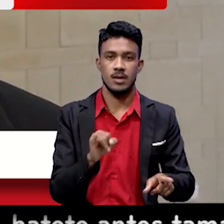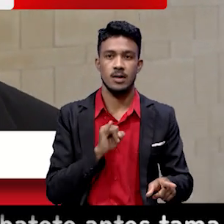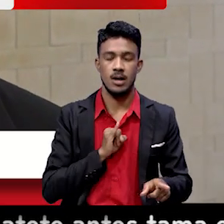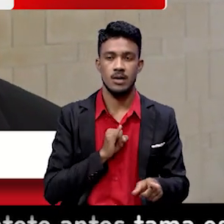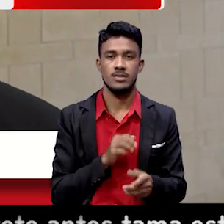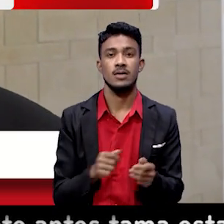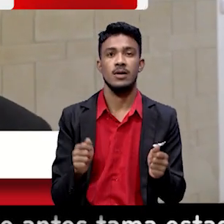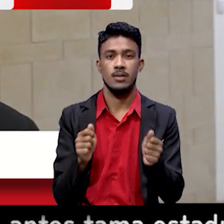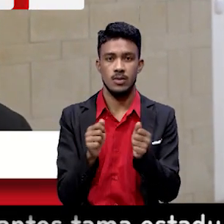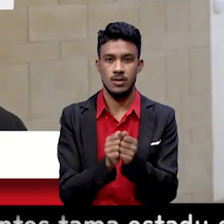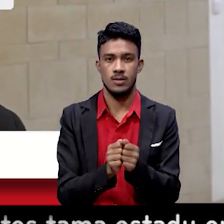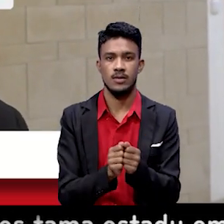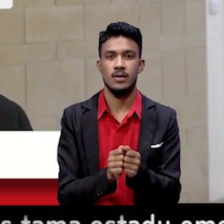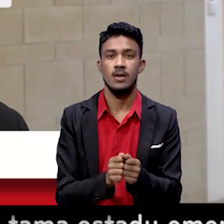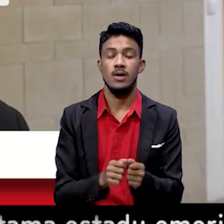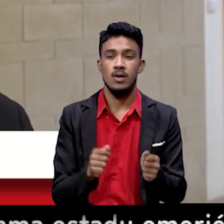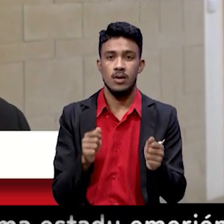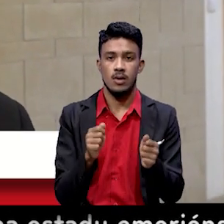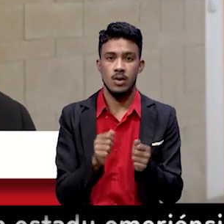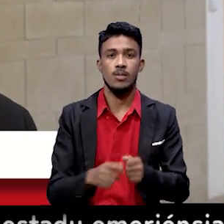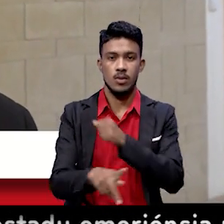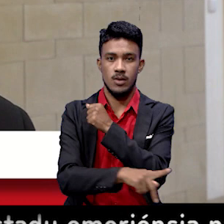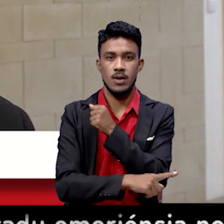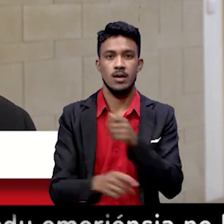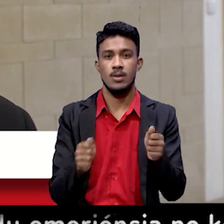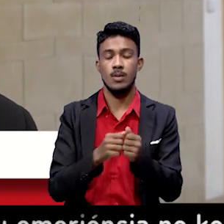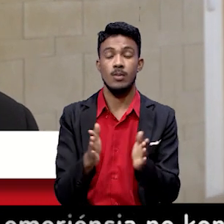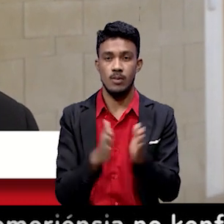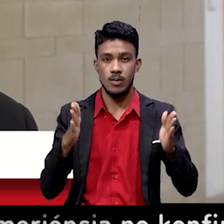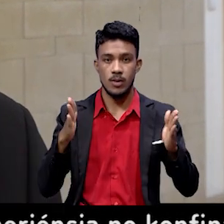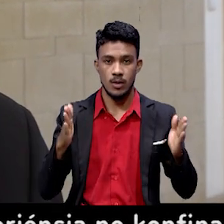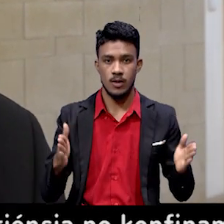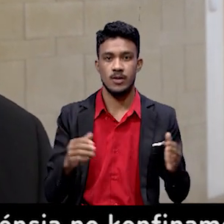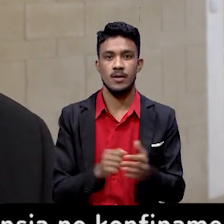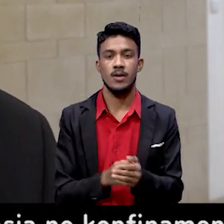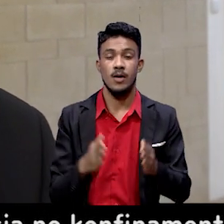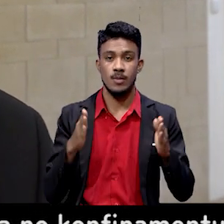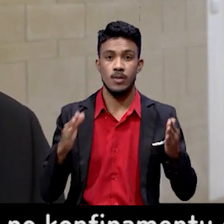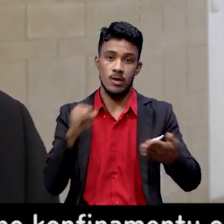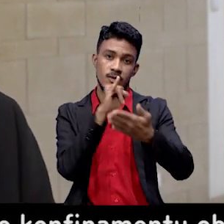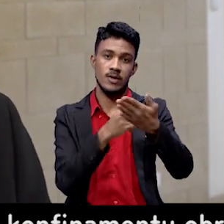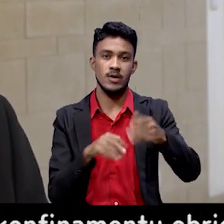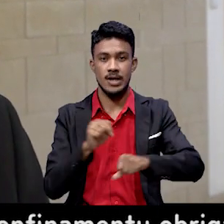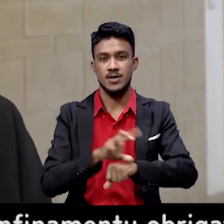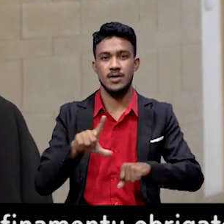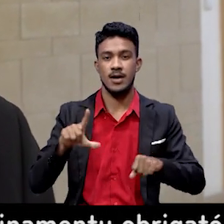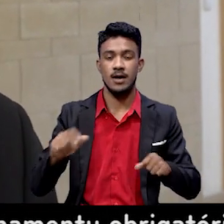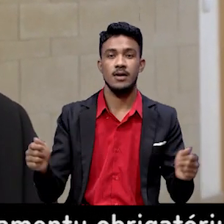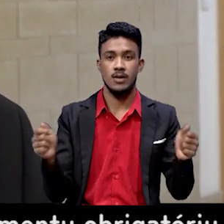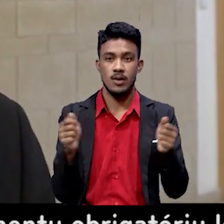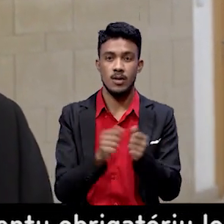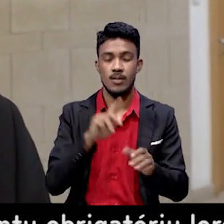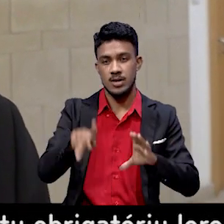o que estava dizer estamos de luto Portugal perdeu uma grande uma grande figura Nacional o